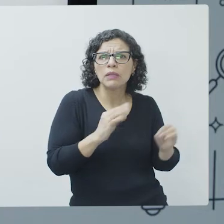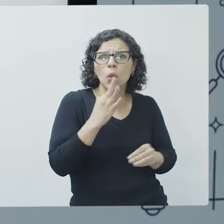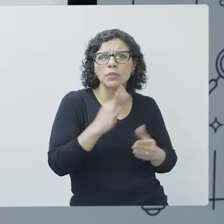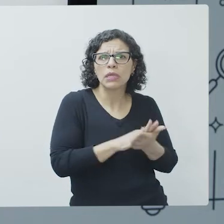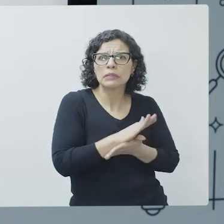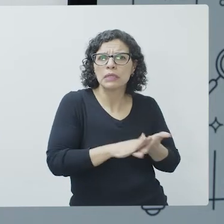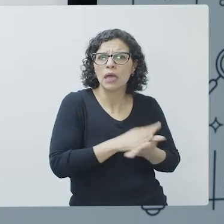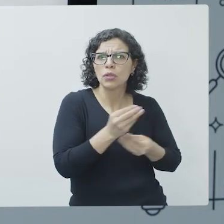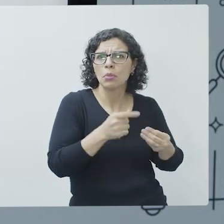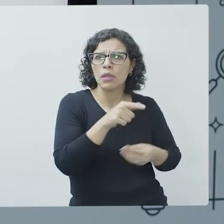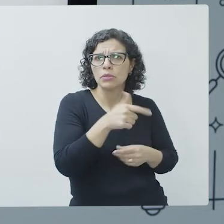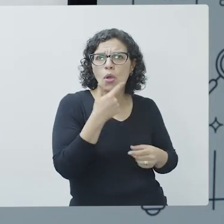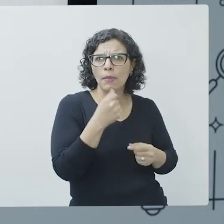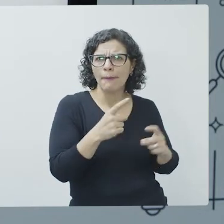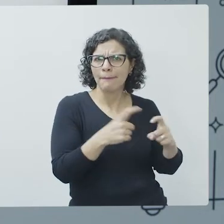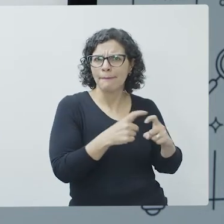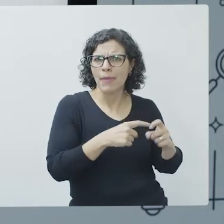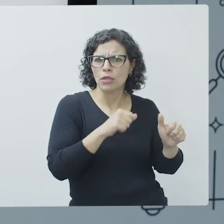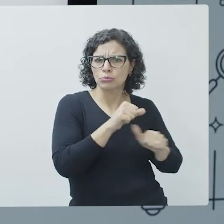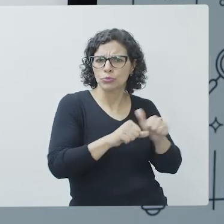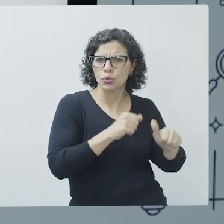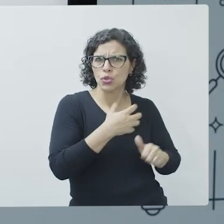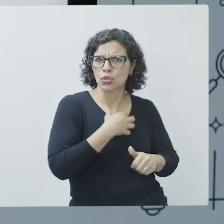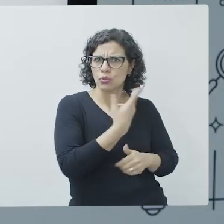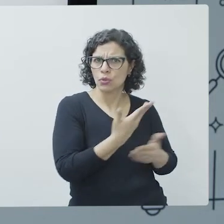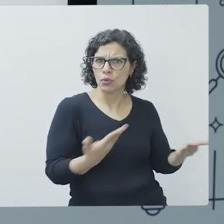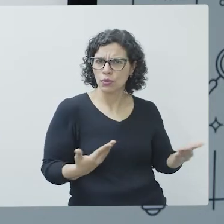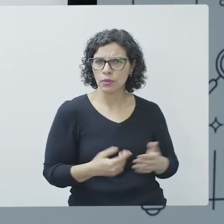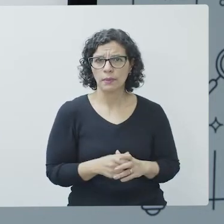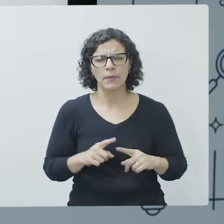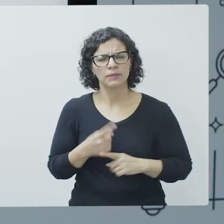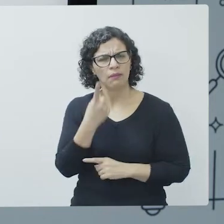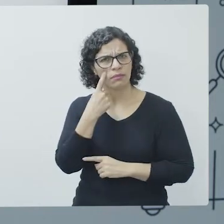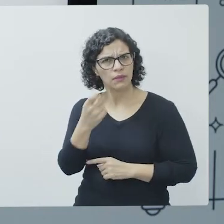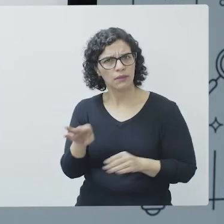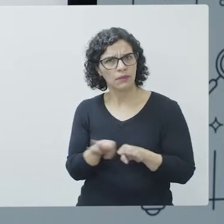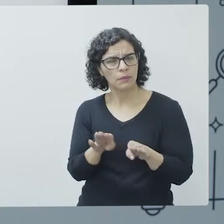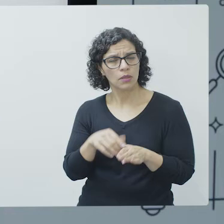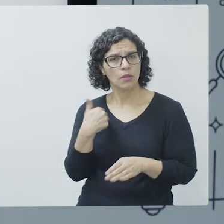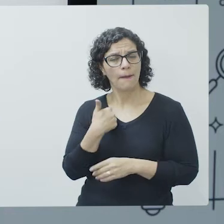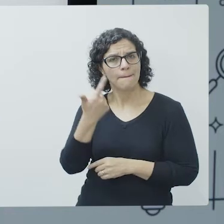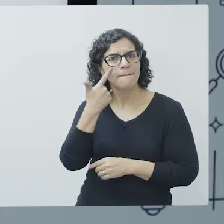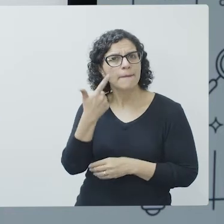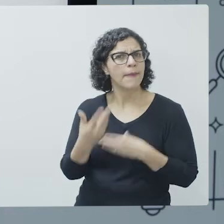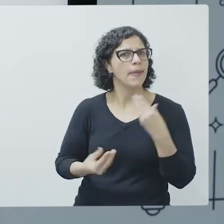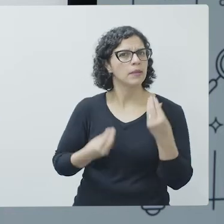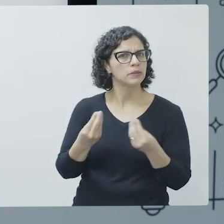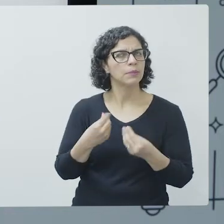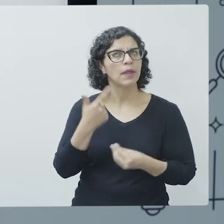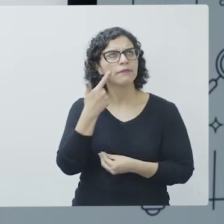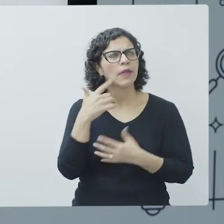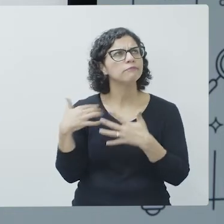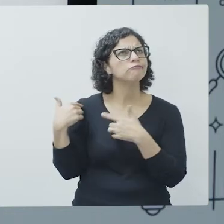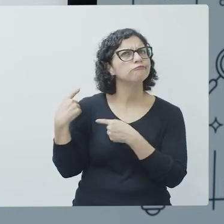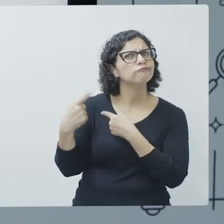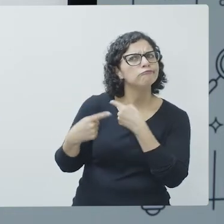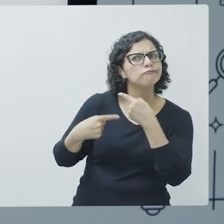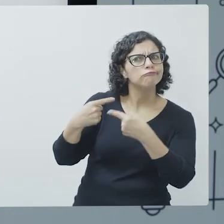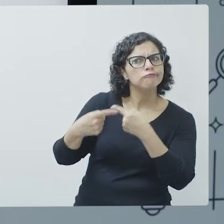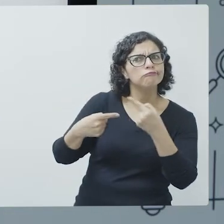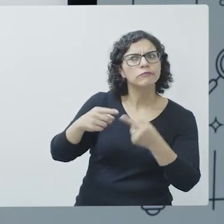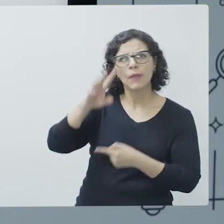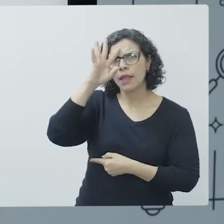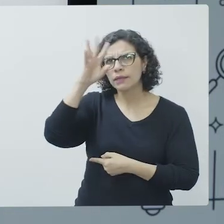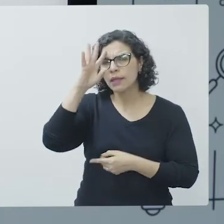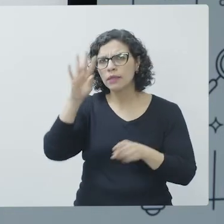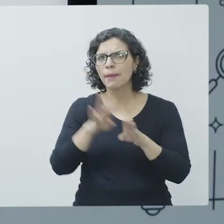conhecia, então ele passou a ser médico. Interessante quando a gente começa a construir essa ideia